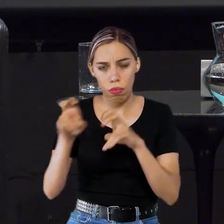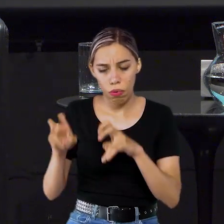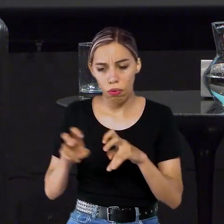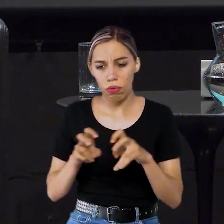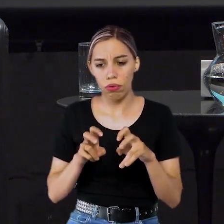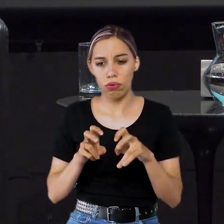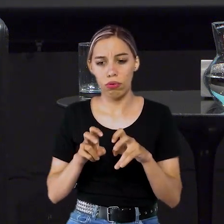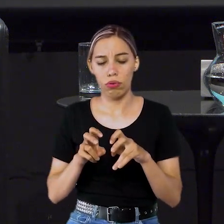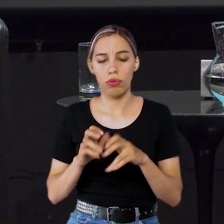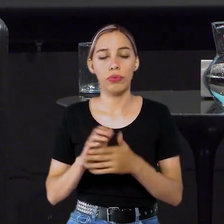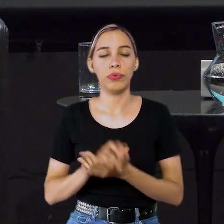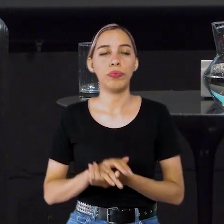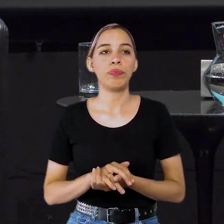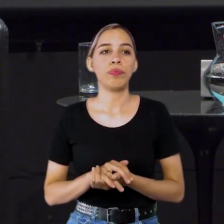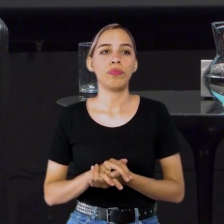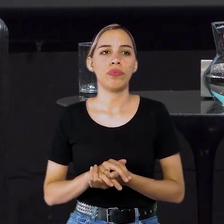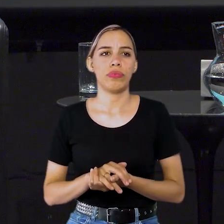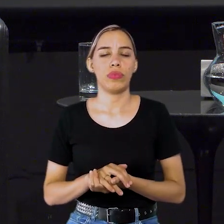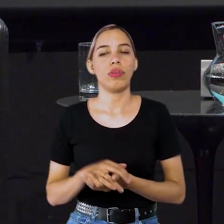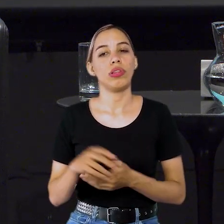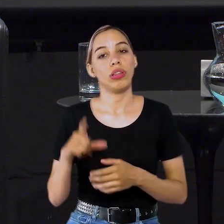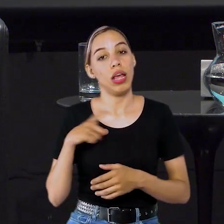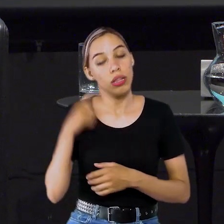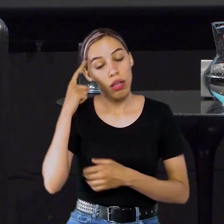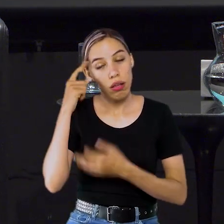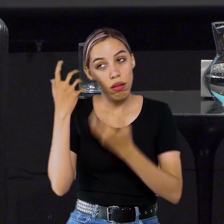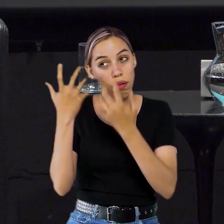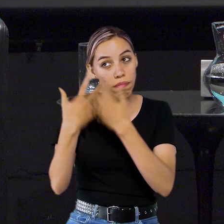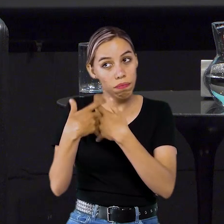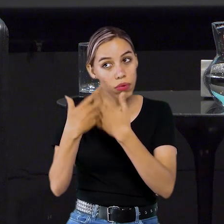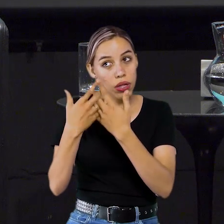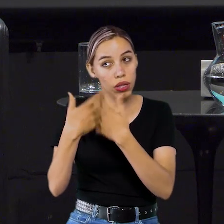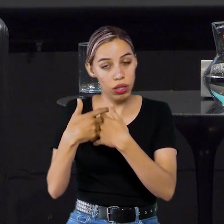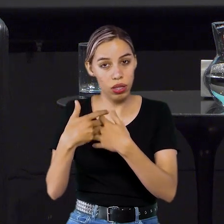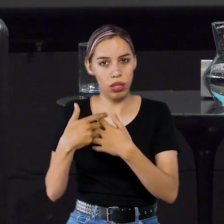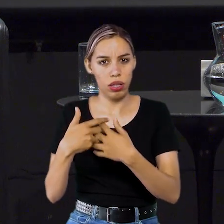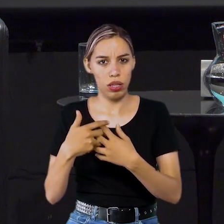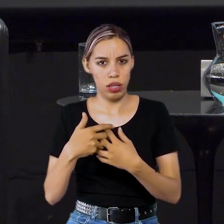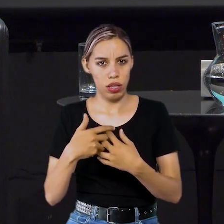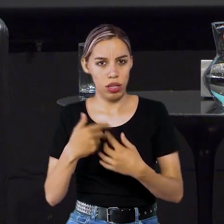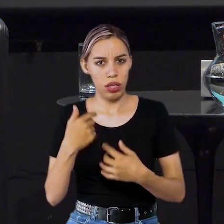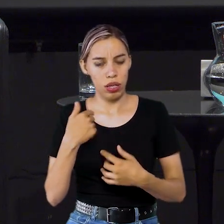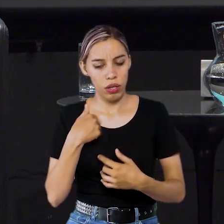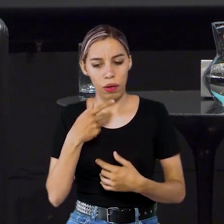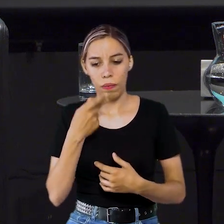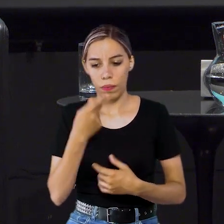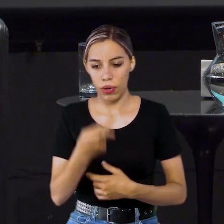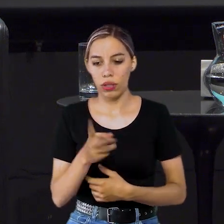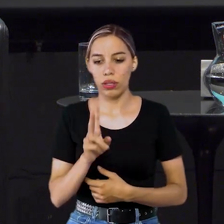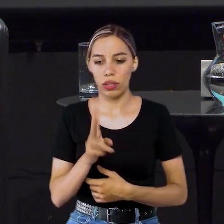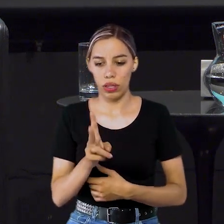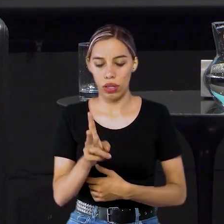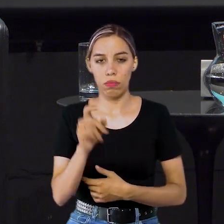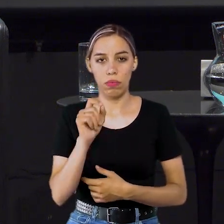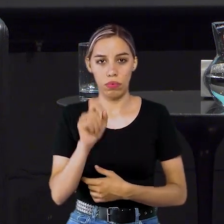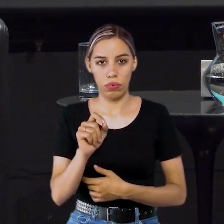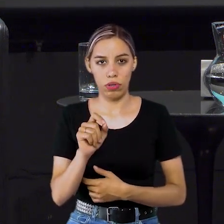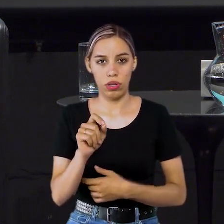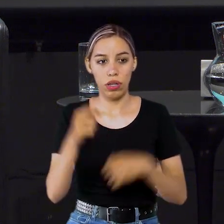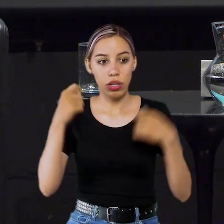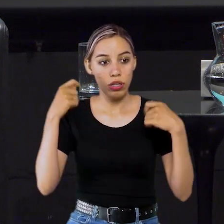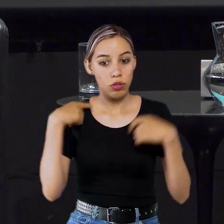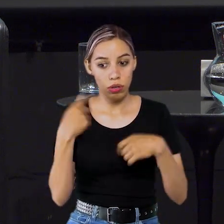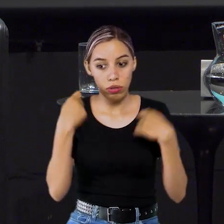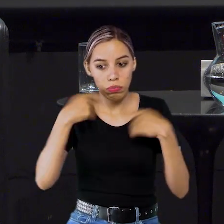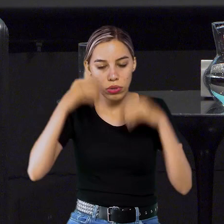longas reflexões, mas eu sempre tenho falado que a gente precisa respeitar mais, porque está muita